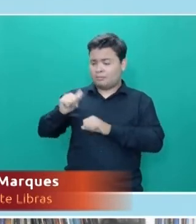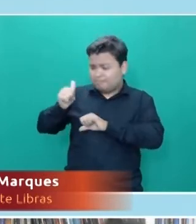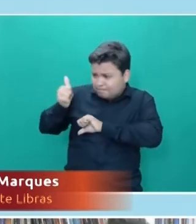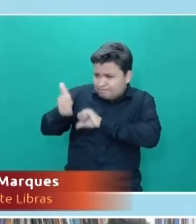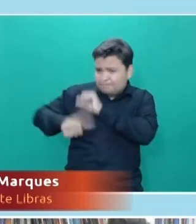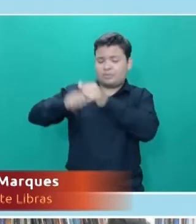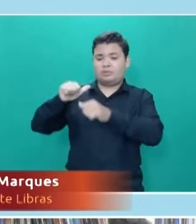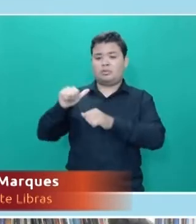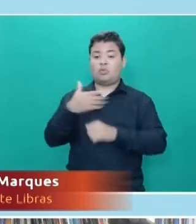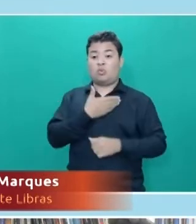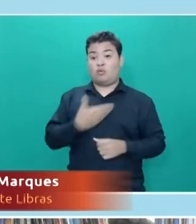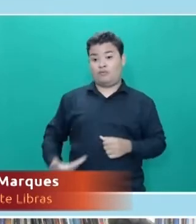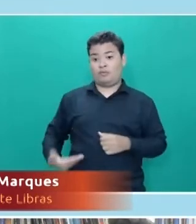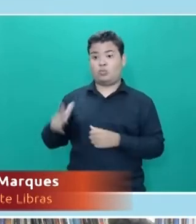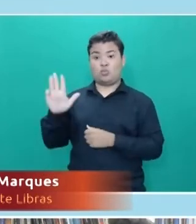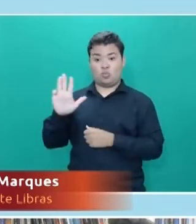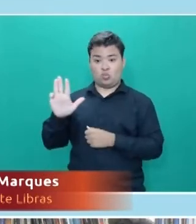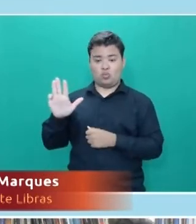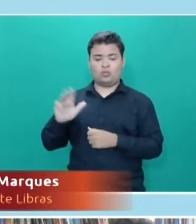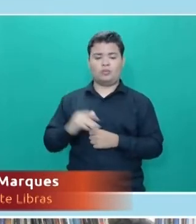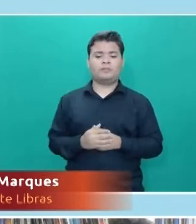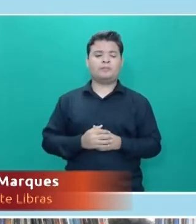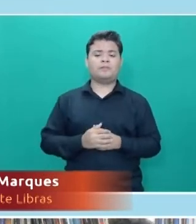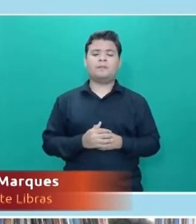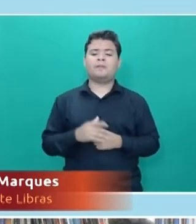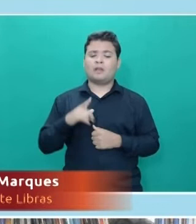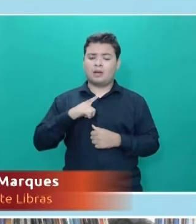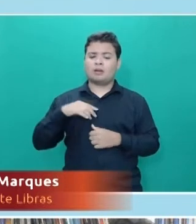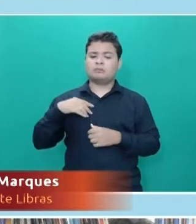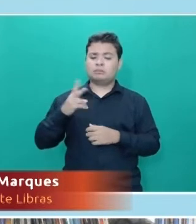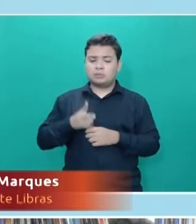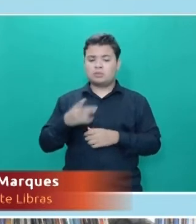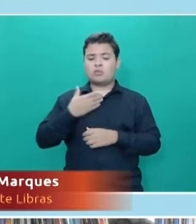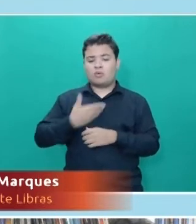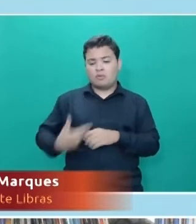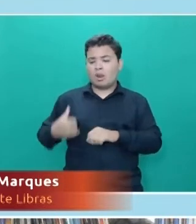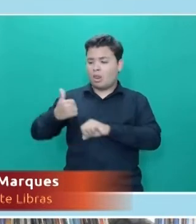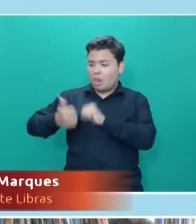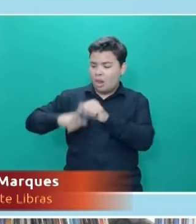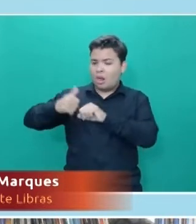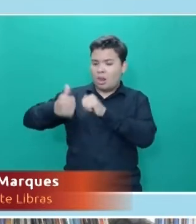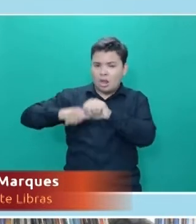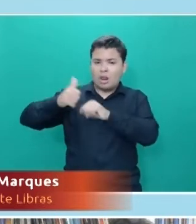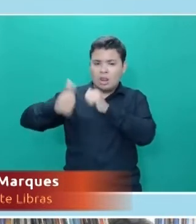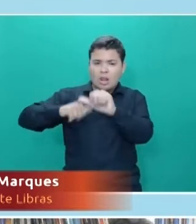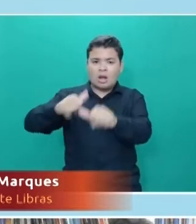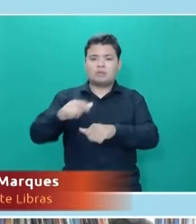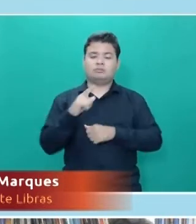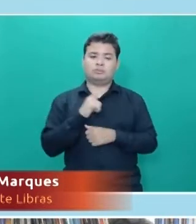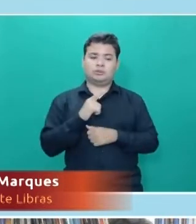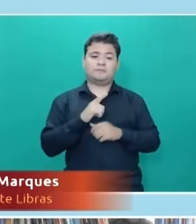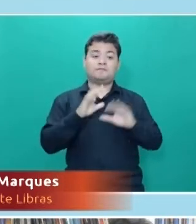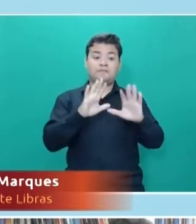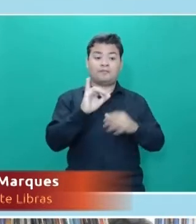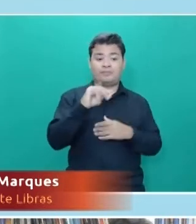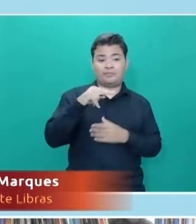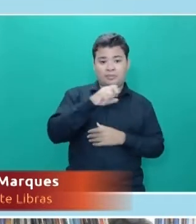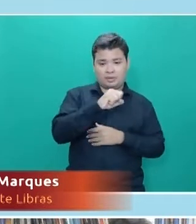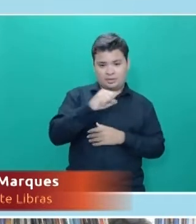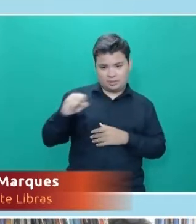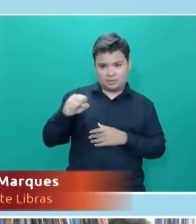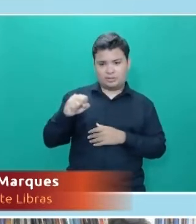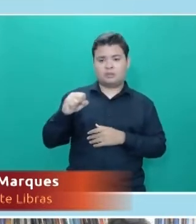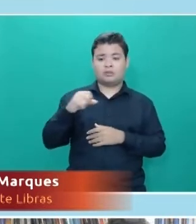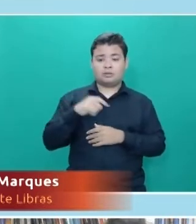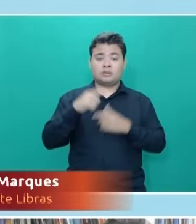sentido, mas ainda são feitas essas reformas de governo em governo, porém, o INSS, Camila, a gente está falando geralmente de benefícios nessa